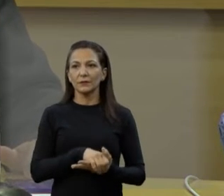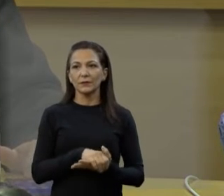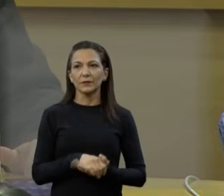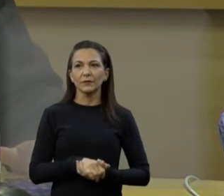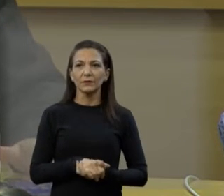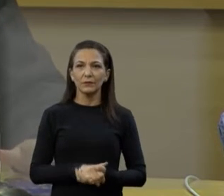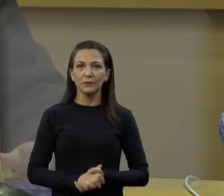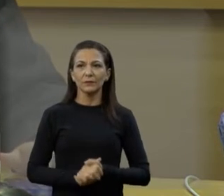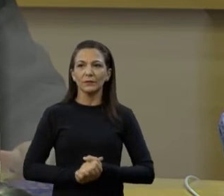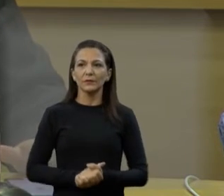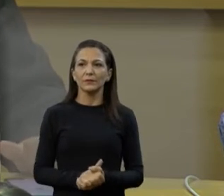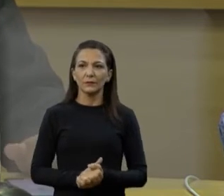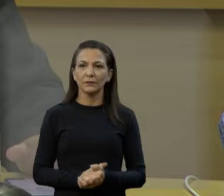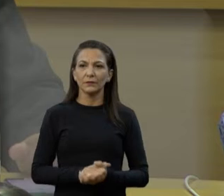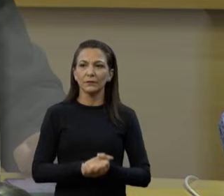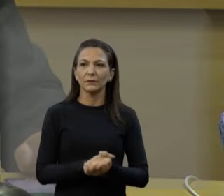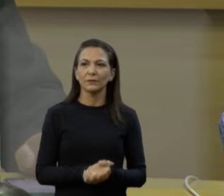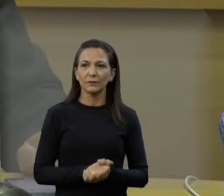e